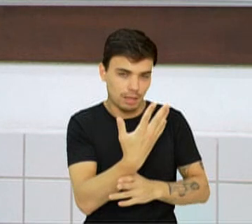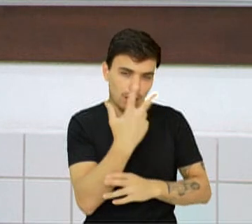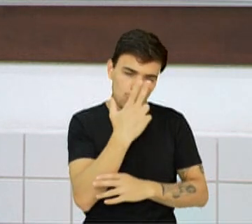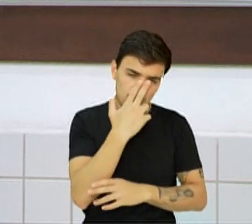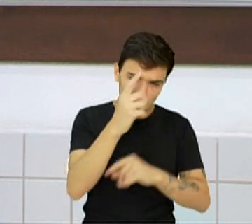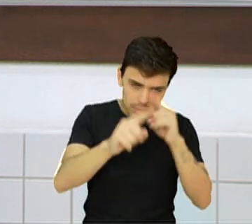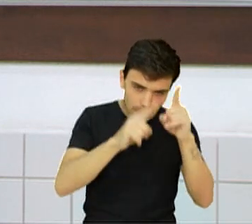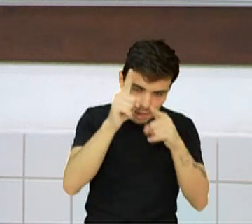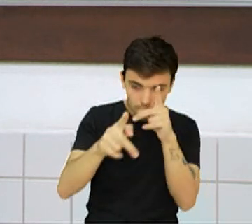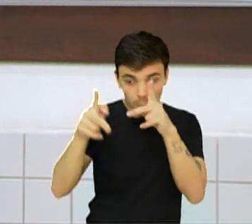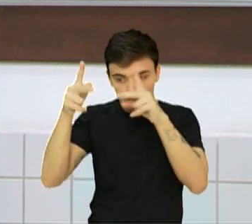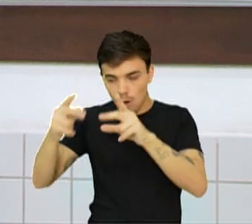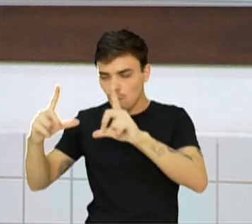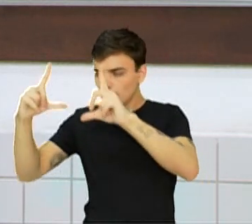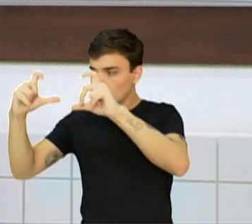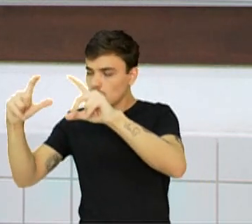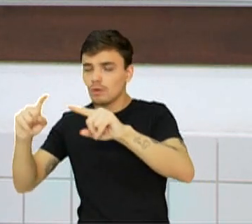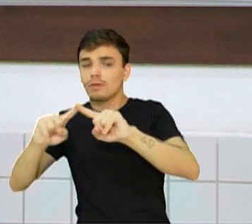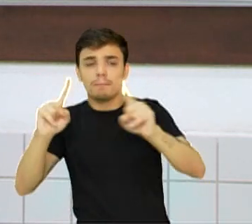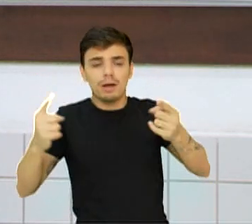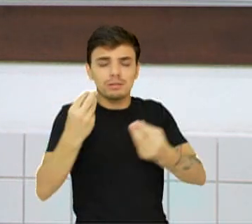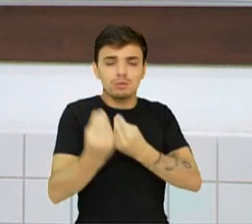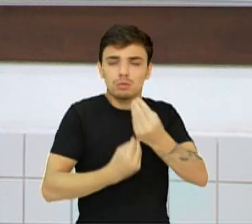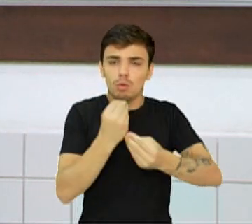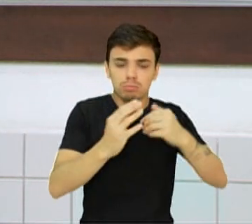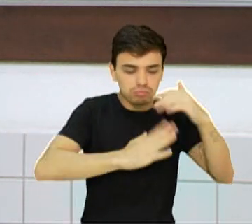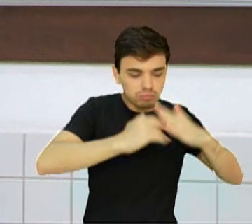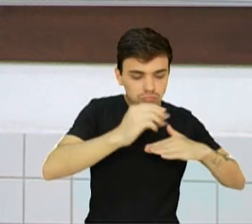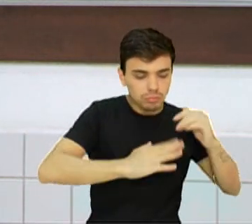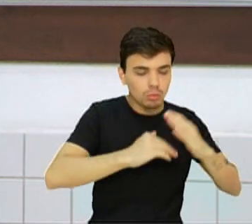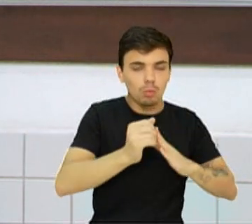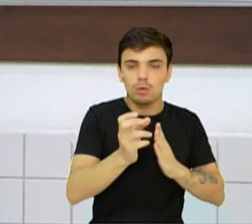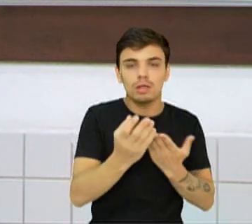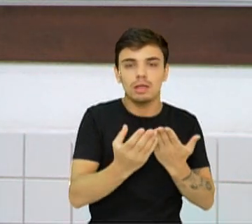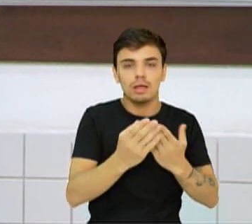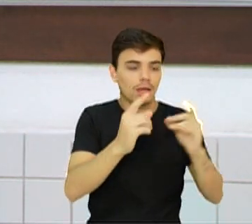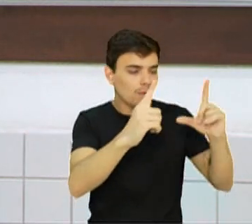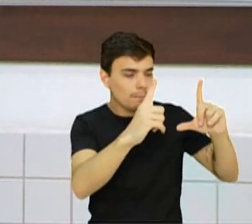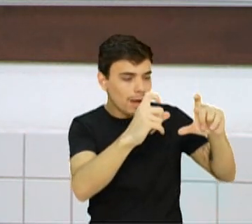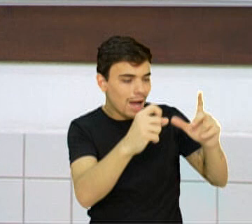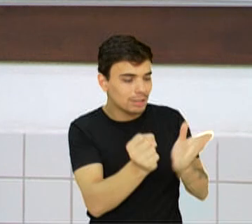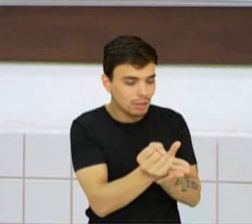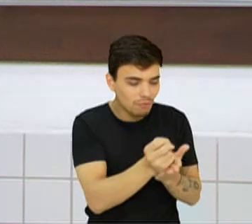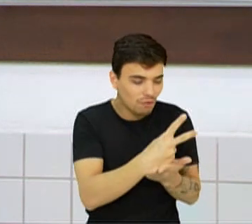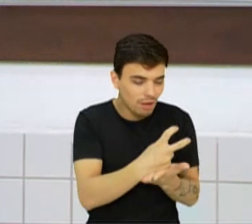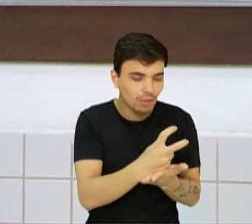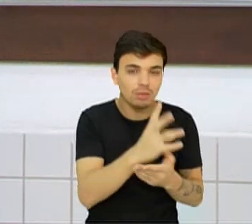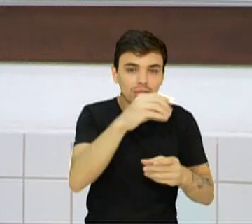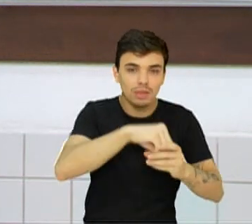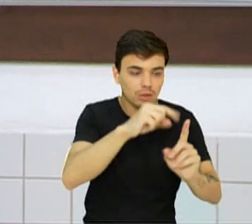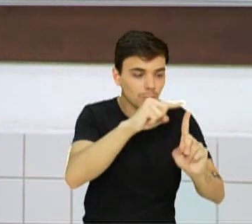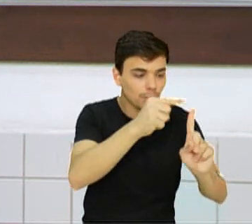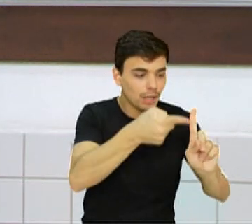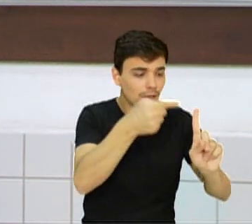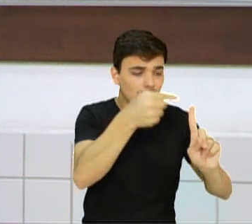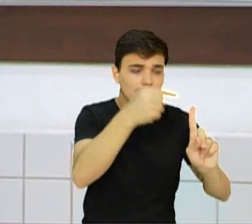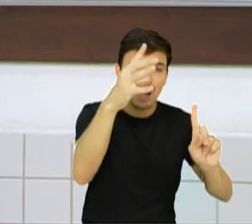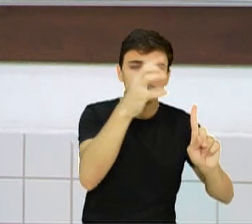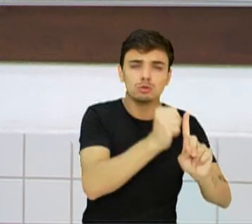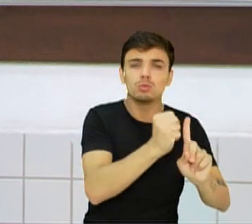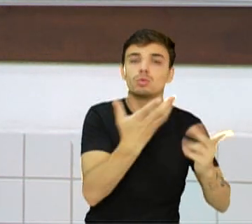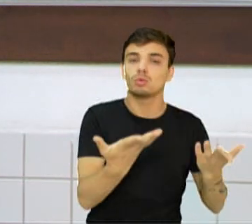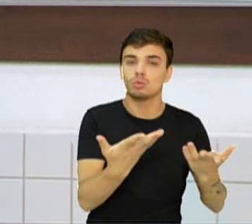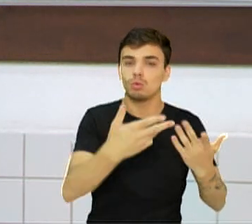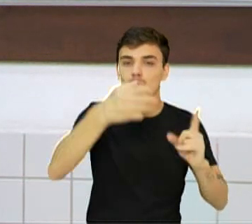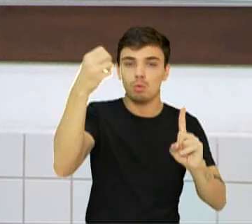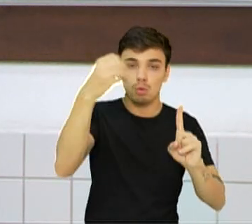como é que eu consigo construir uma imagem de um feto dentro da barriga da mãe, se lá é escuro, né? É porque o ultrassom